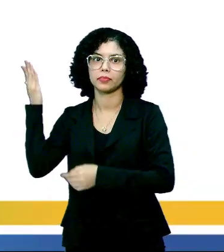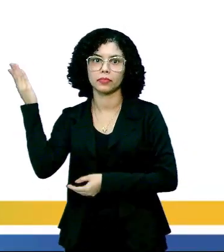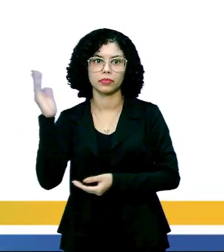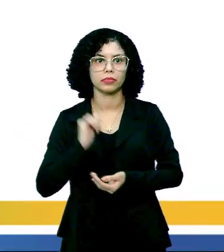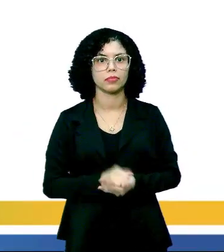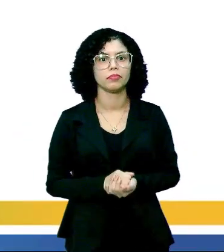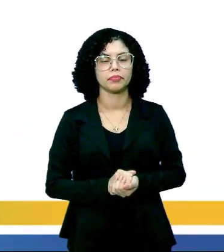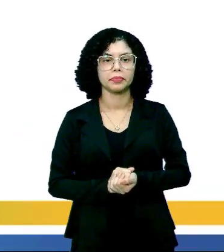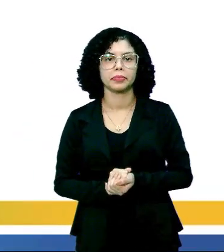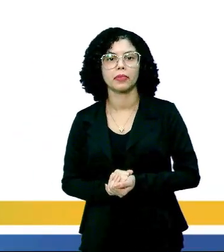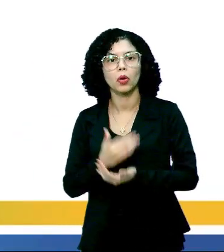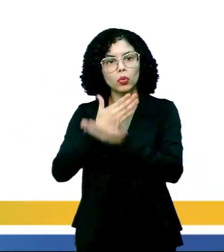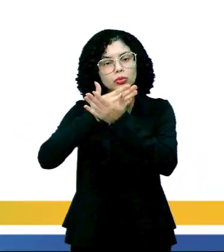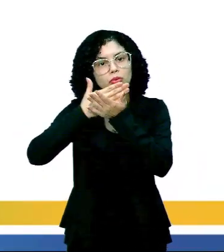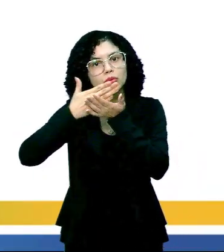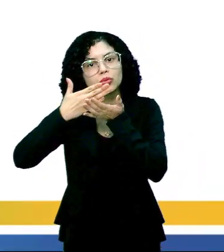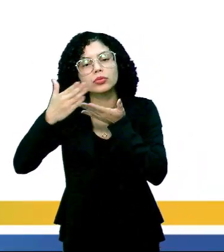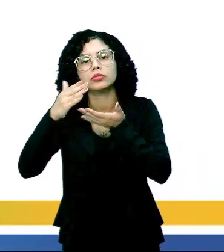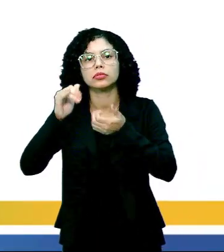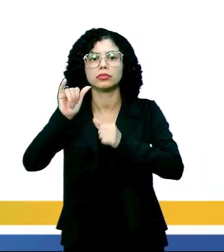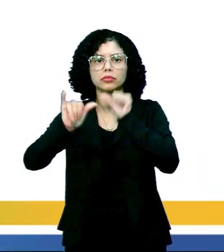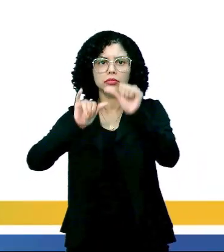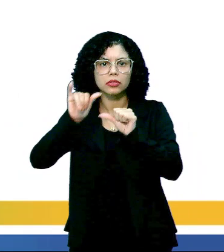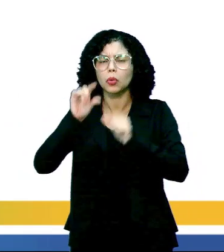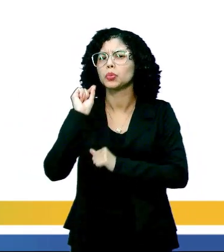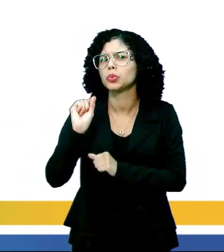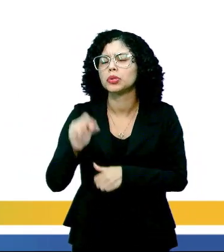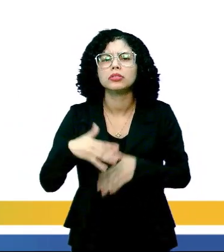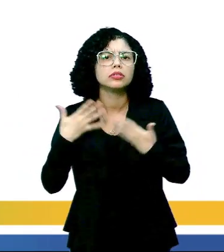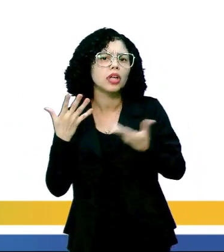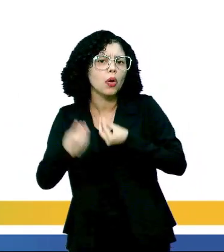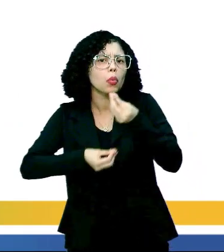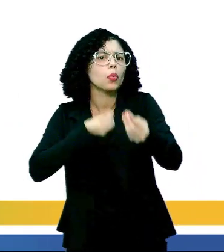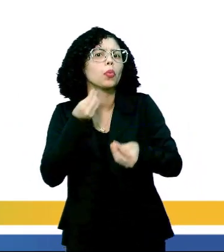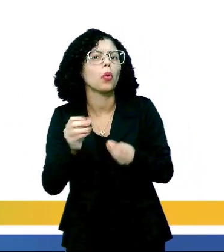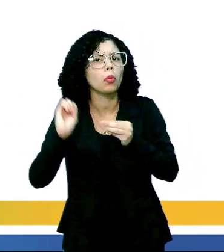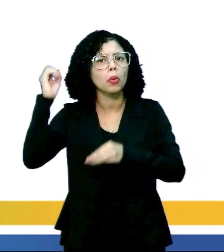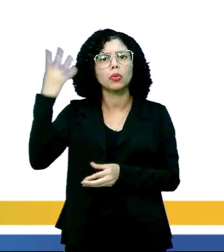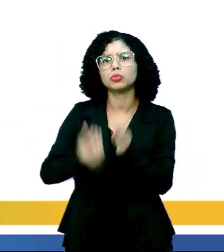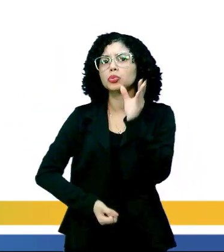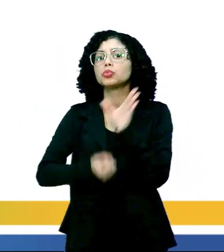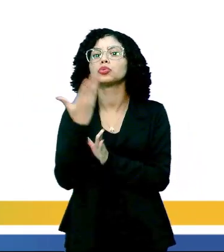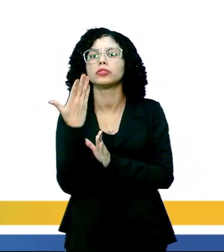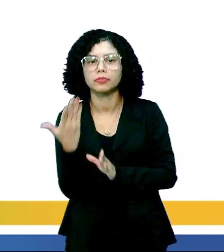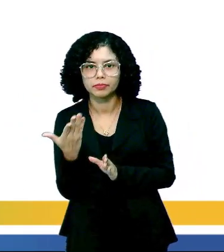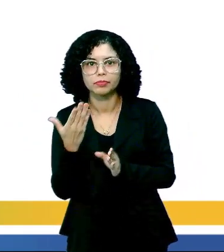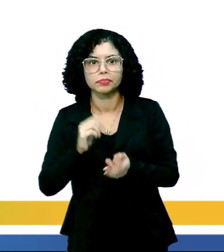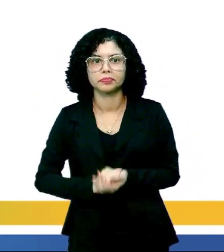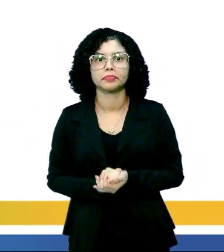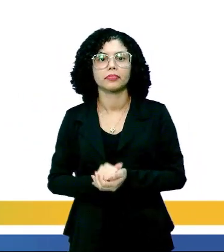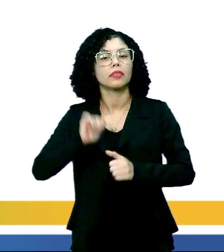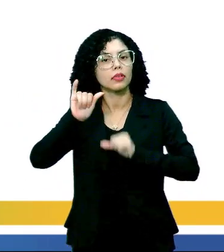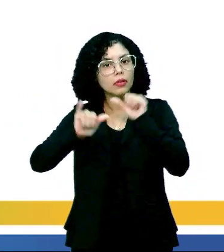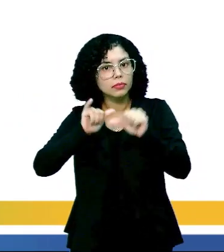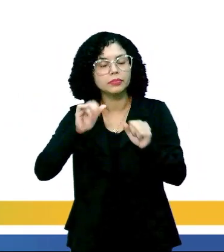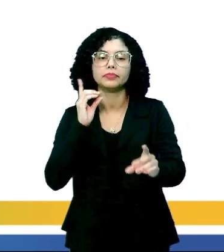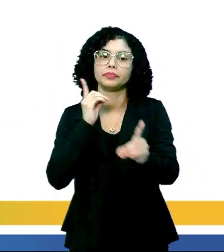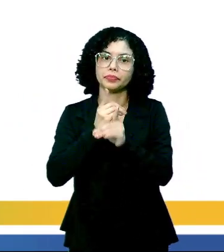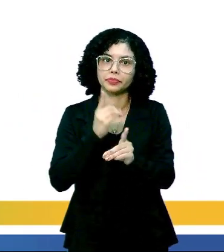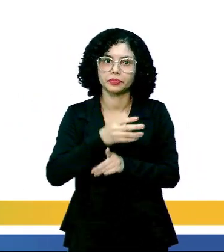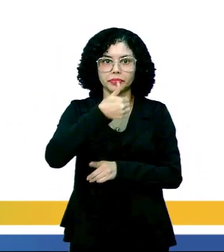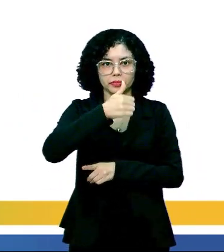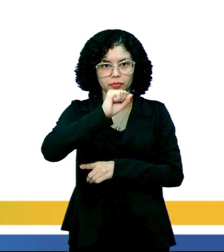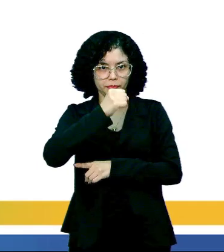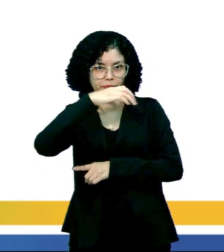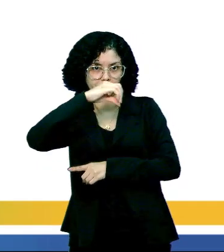temos o início da radiação, né? O que é a radioatividade, como que se deu a radioatividade? Bom, a radioatividade ela foi descoberta lá